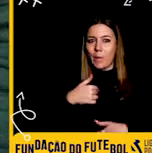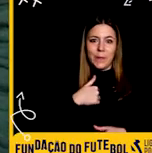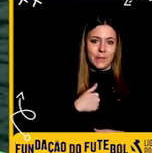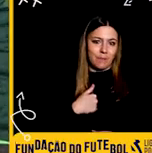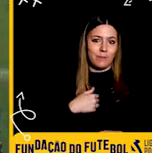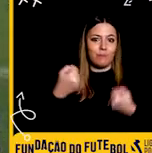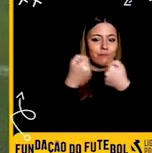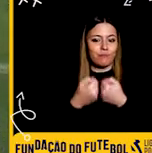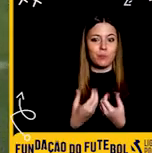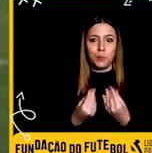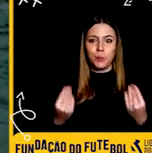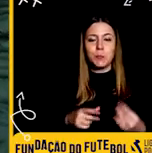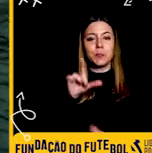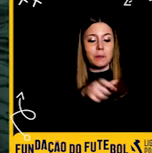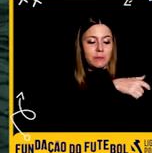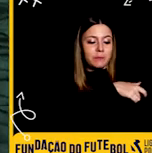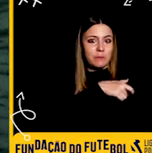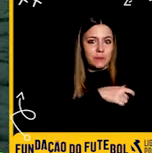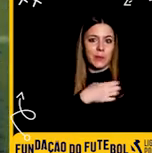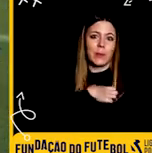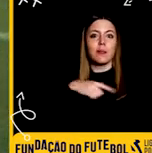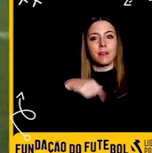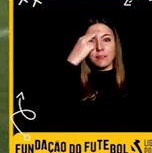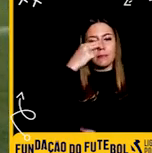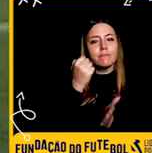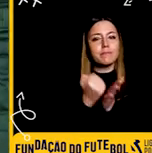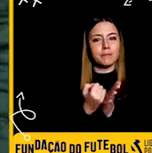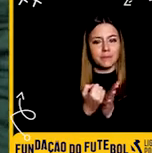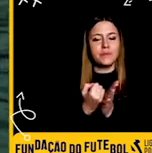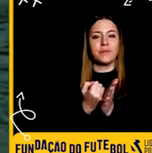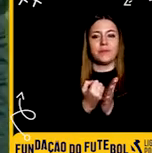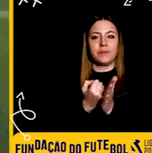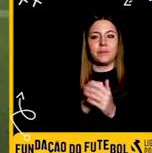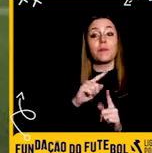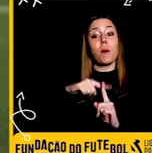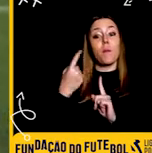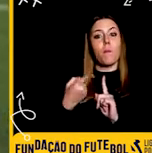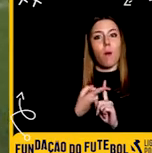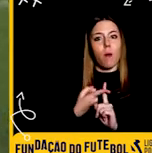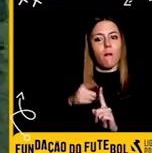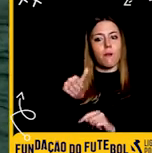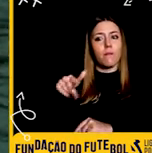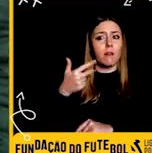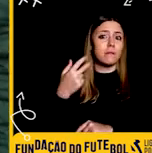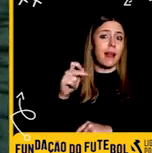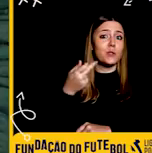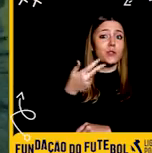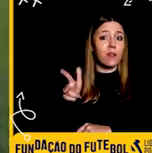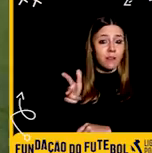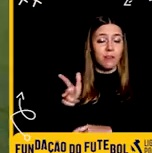enorme, ter tantos jogos e representar este clube histórico que está, que para o ano faz 100